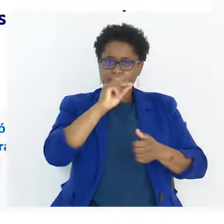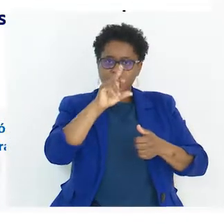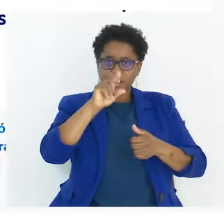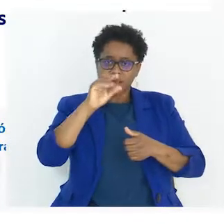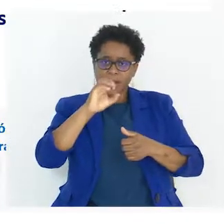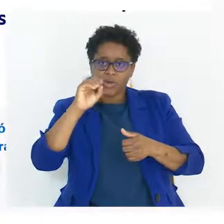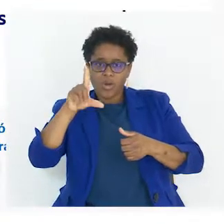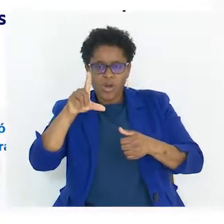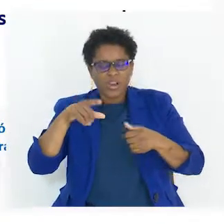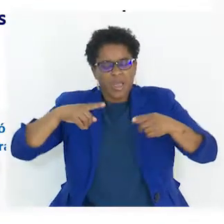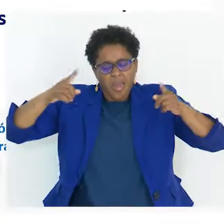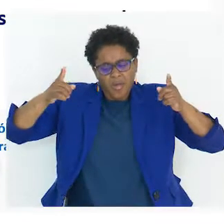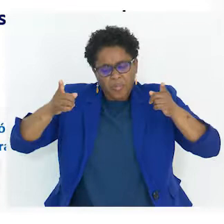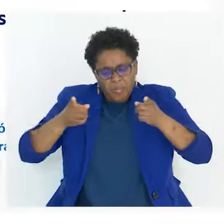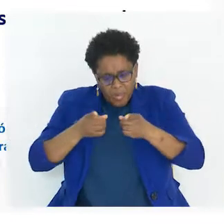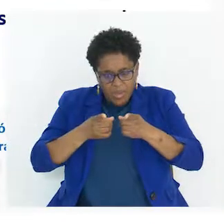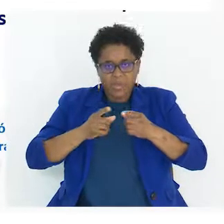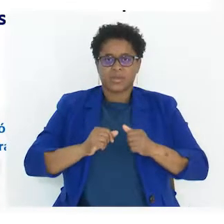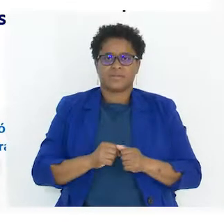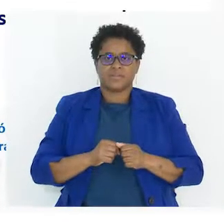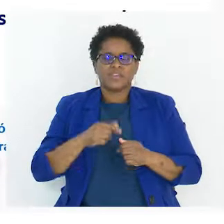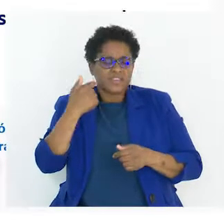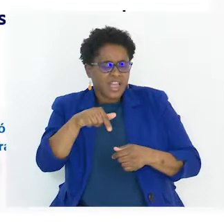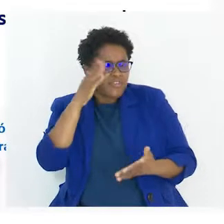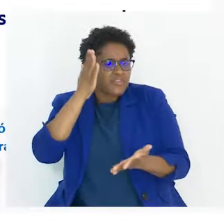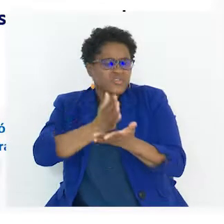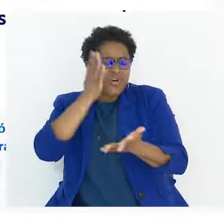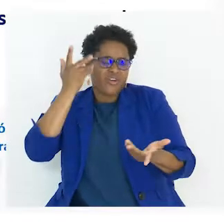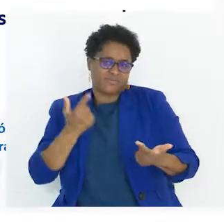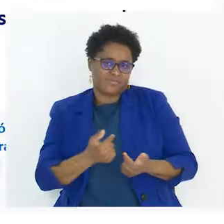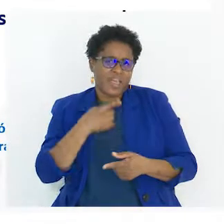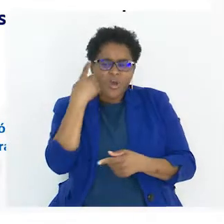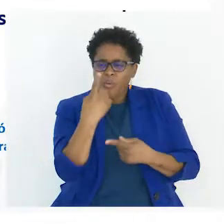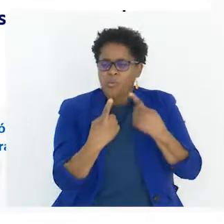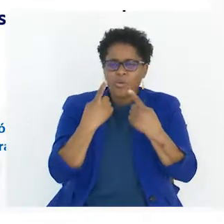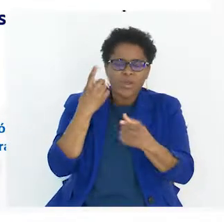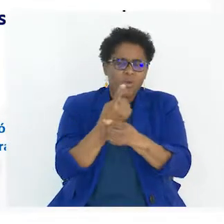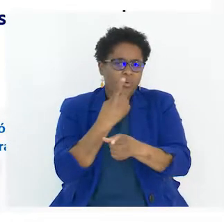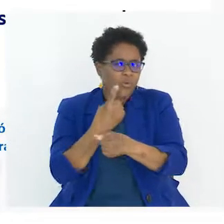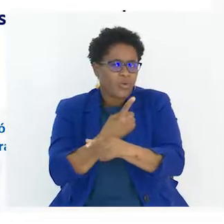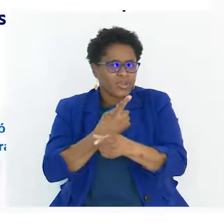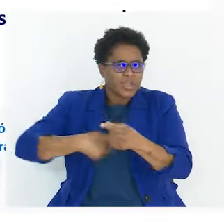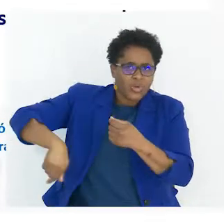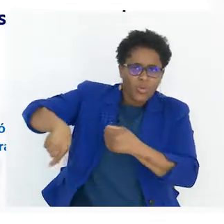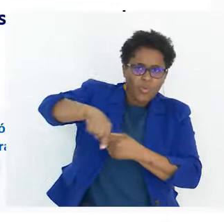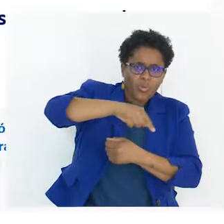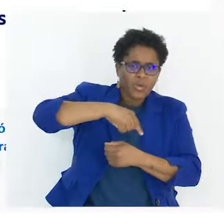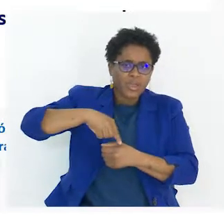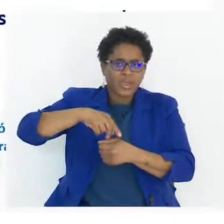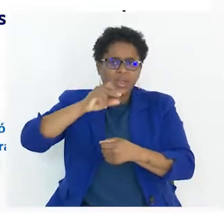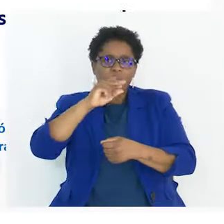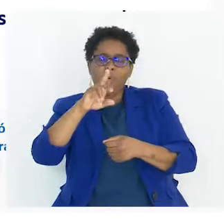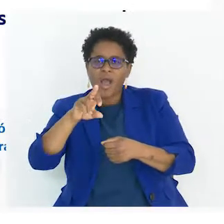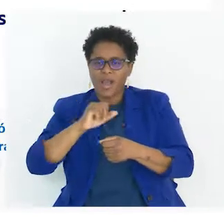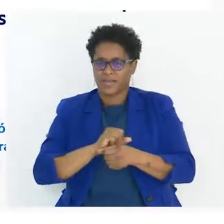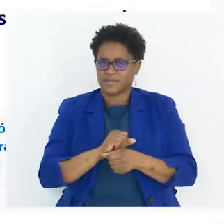e a do caracol tão pequena. Estava tão só que a única coisa que o